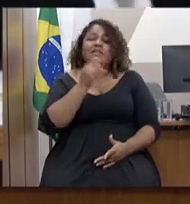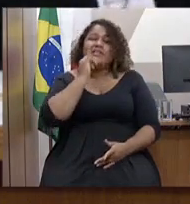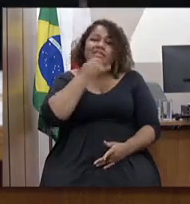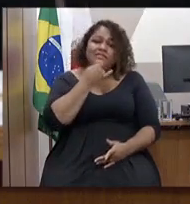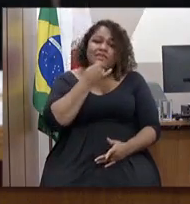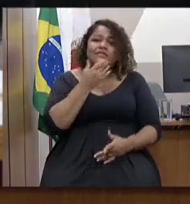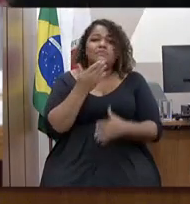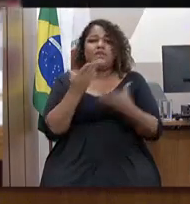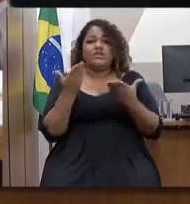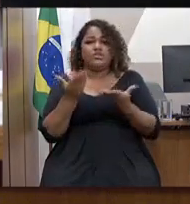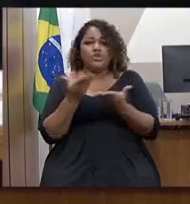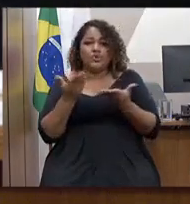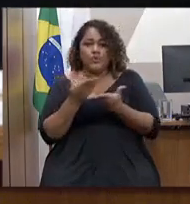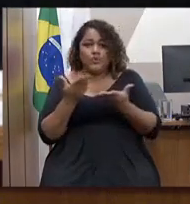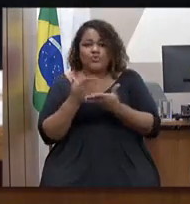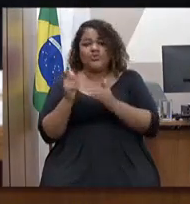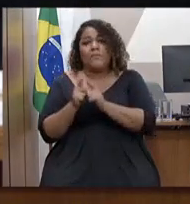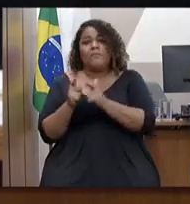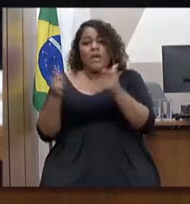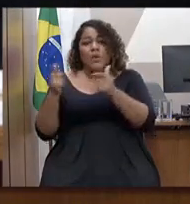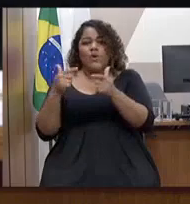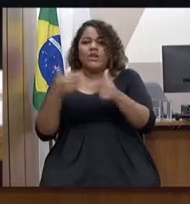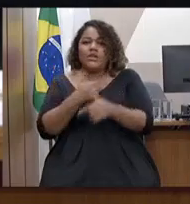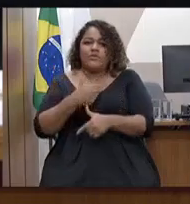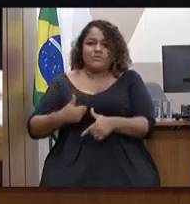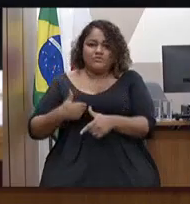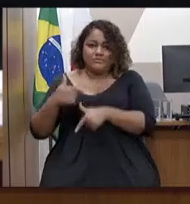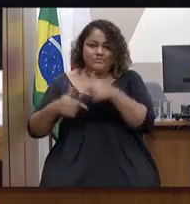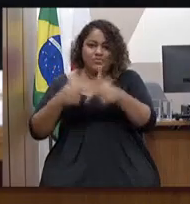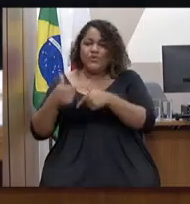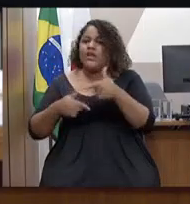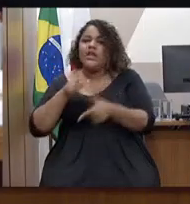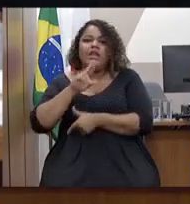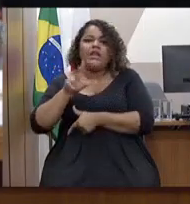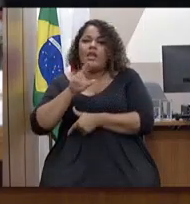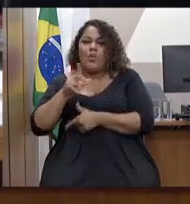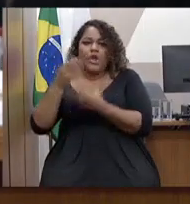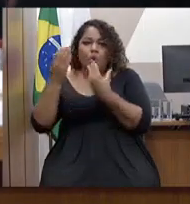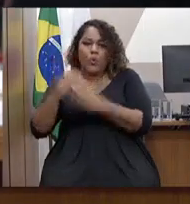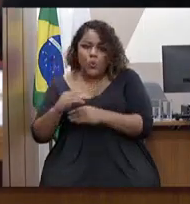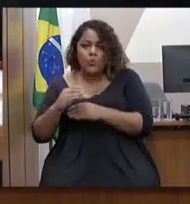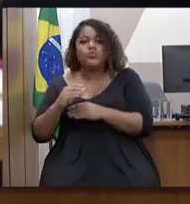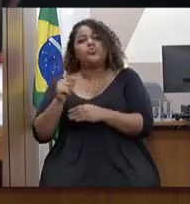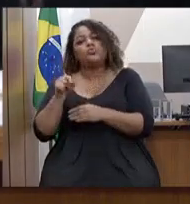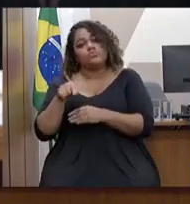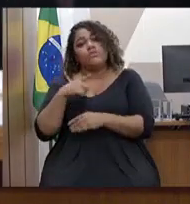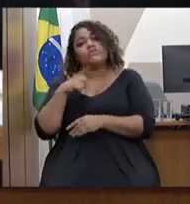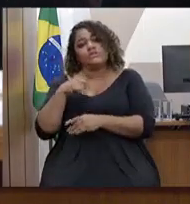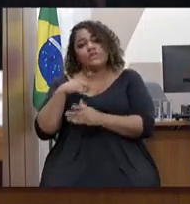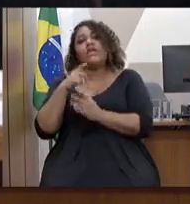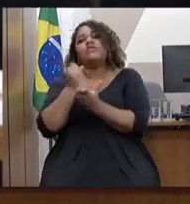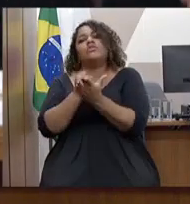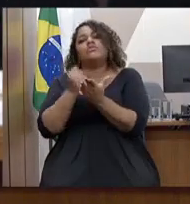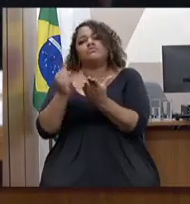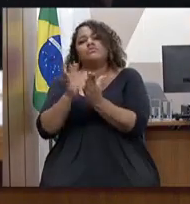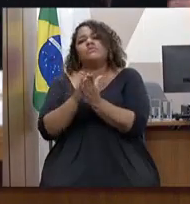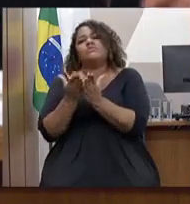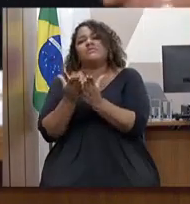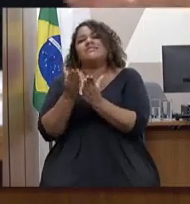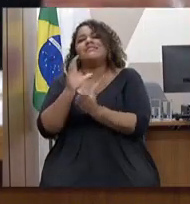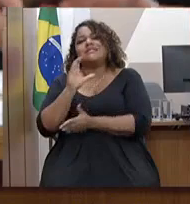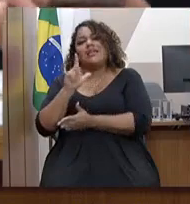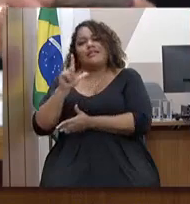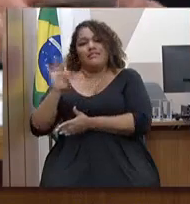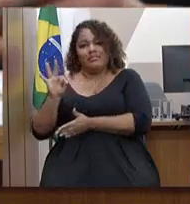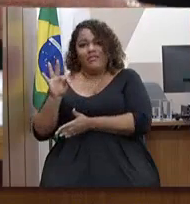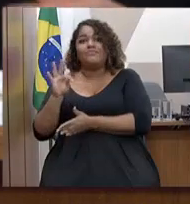por concurso público que tá errado inclusive pela constituição mas contratam como CLT então tem uma mistura aí difícil mesmo do ponto de